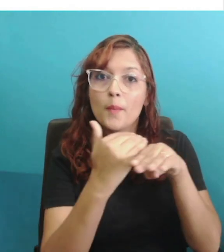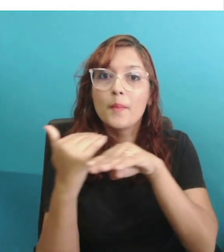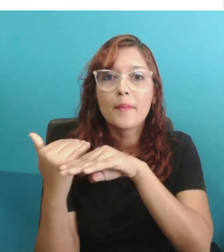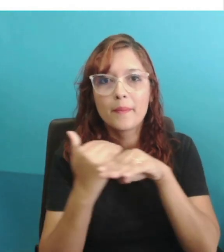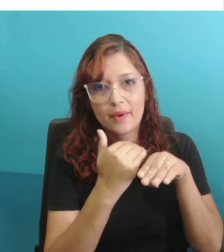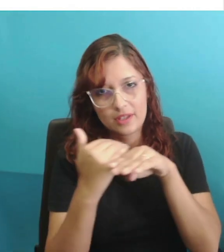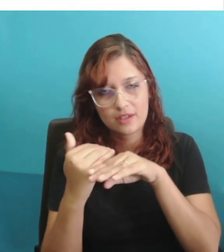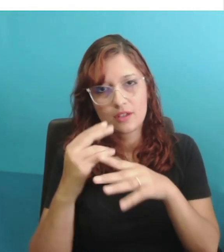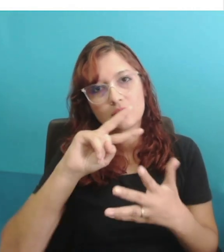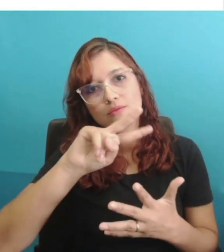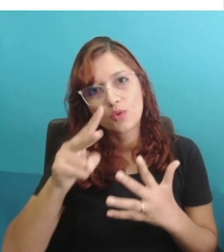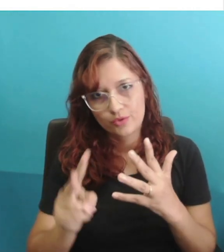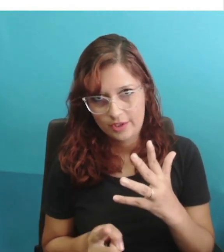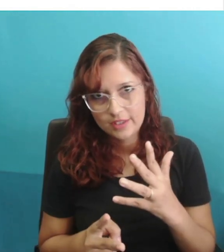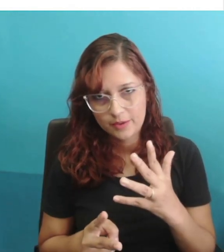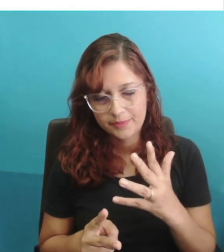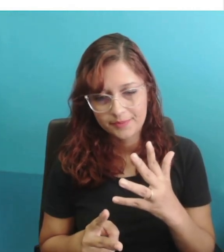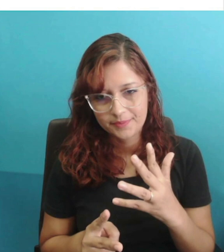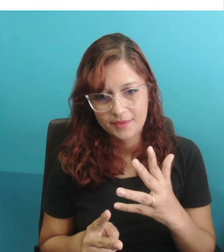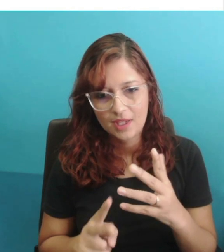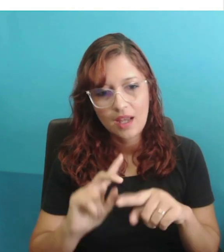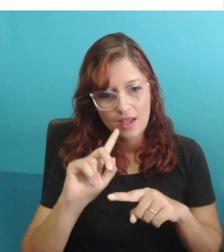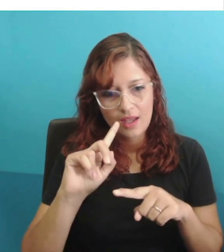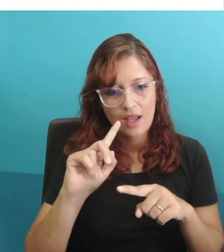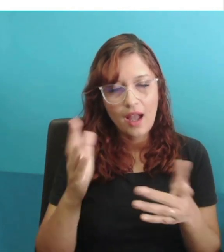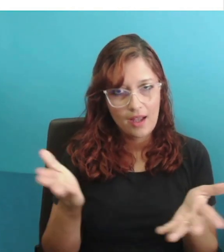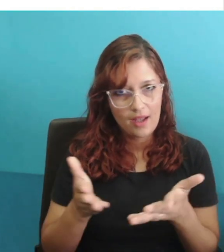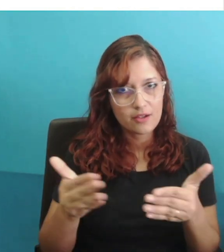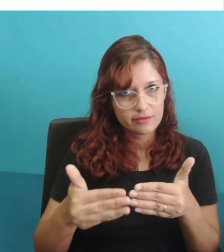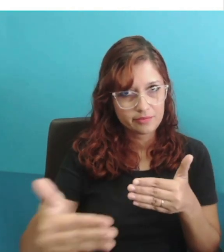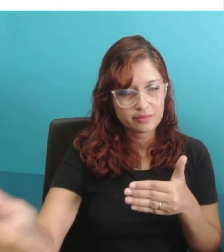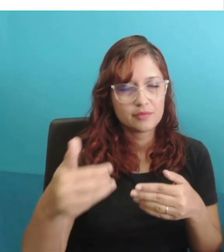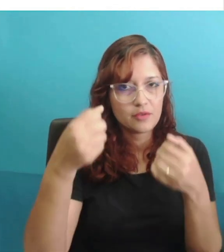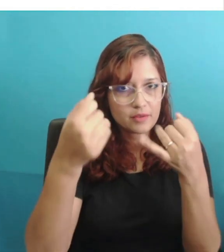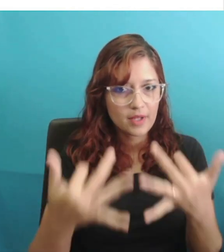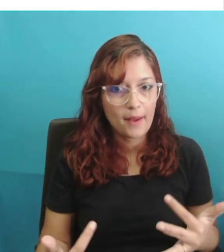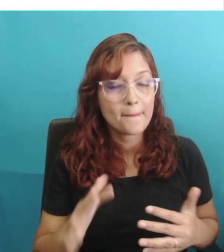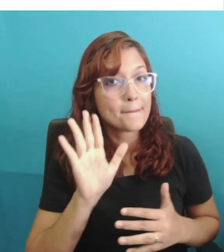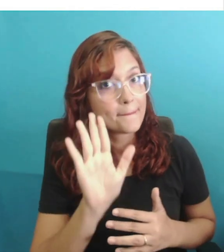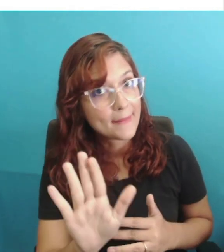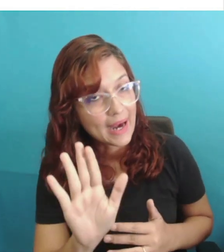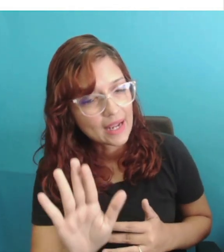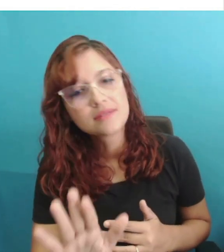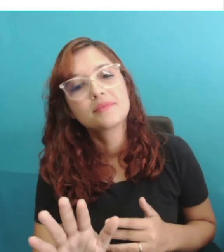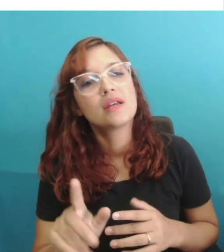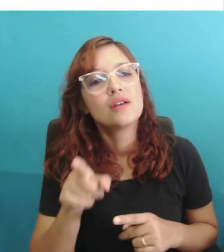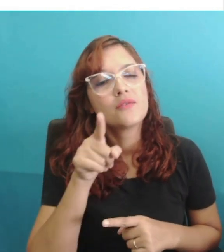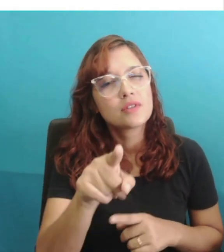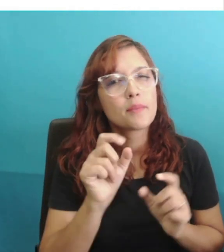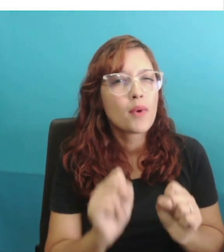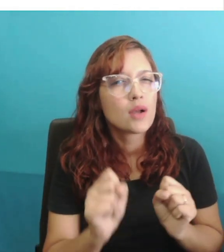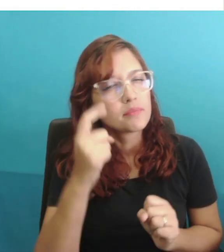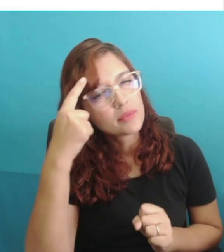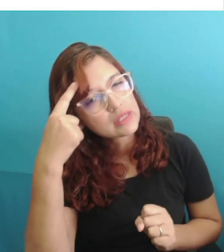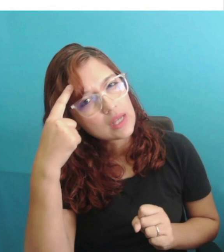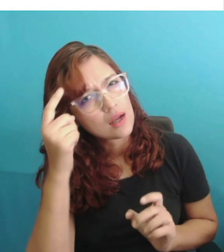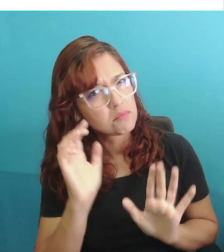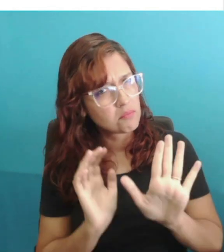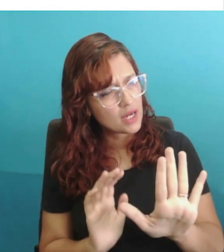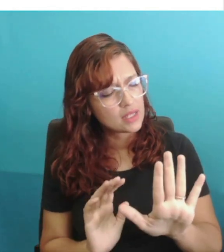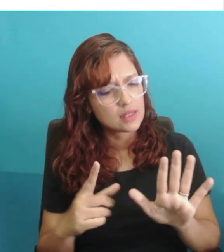terminação? Porque isso serve de padrão na hora de fazer a conjugação, como a gente vai ver mais à